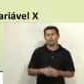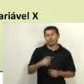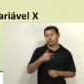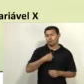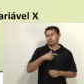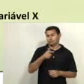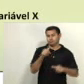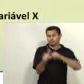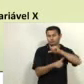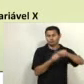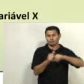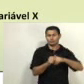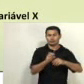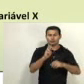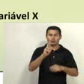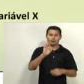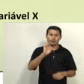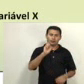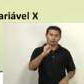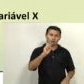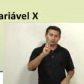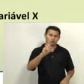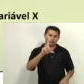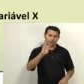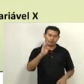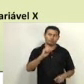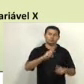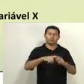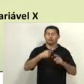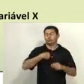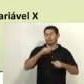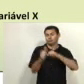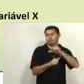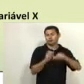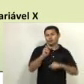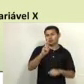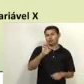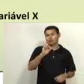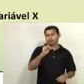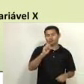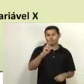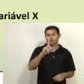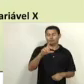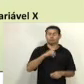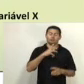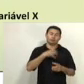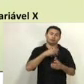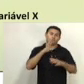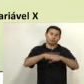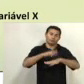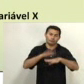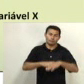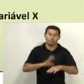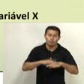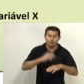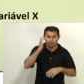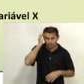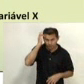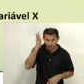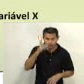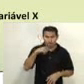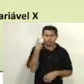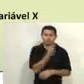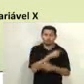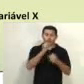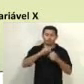não altero os resultados, tá? Eu não altero o resultado e de forma matemática fica mais fácil da gente